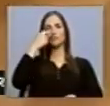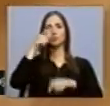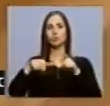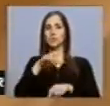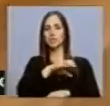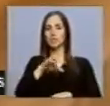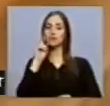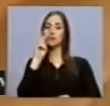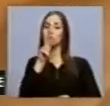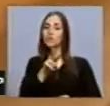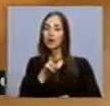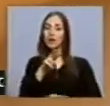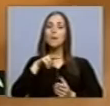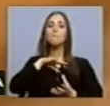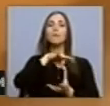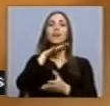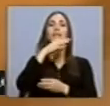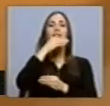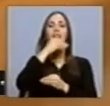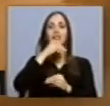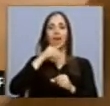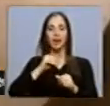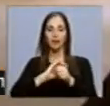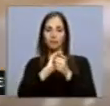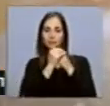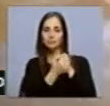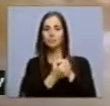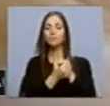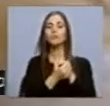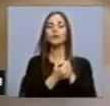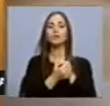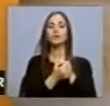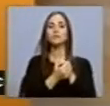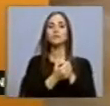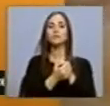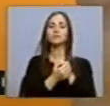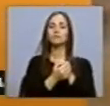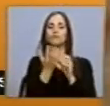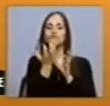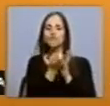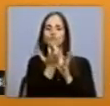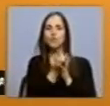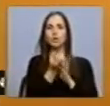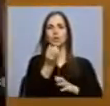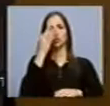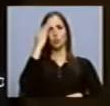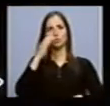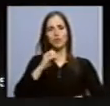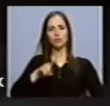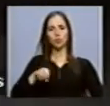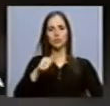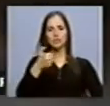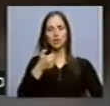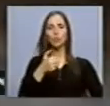encontramos à superfície da Terra, por exemplo, o campo magnético da ordem dos 0,25 ou 0,65 Gauss,